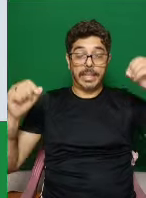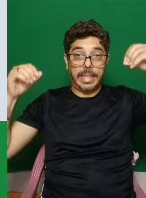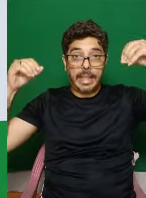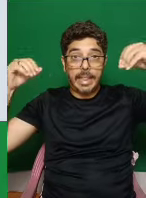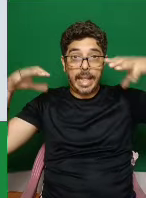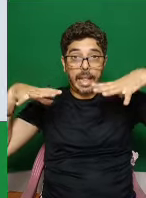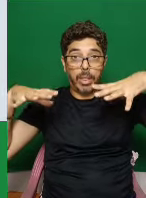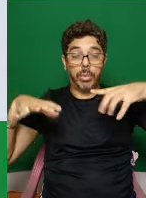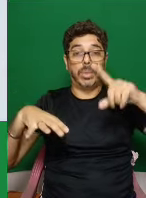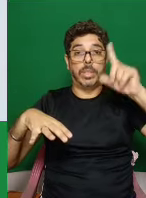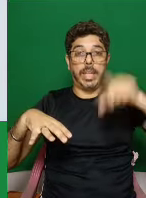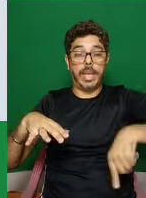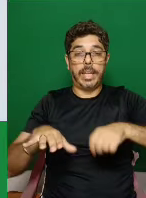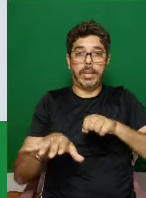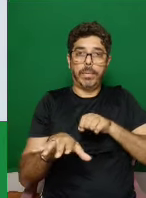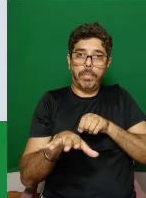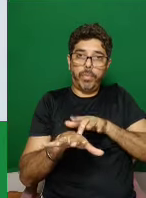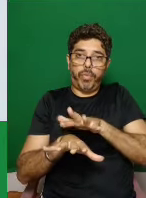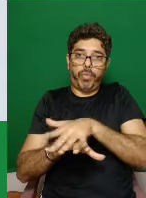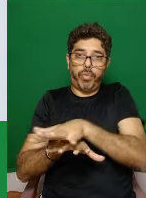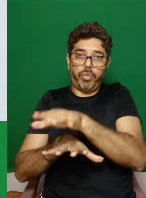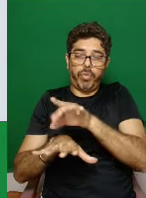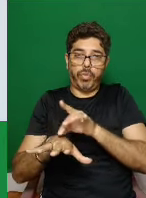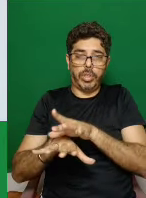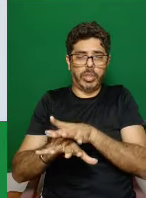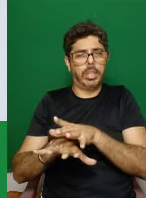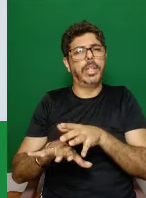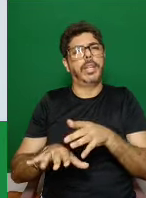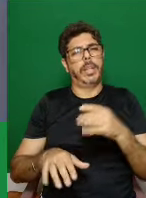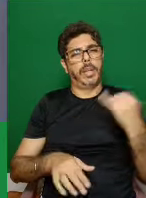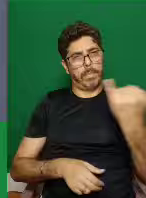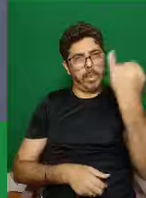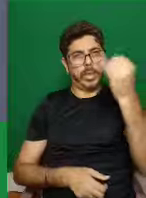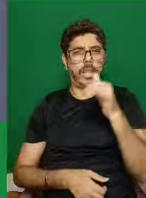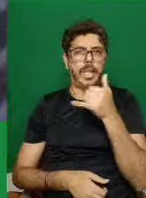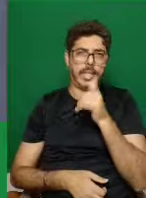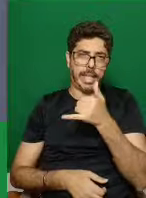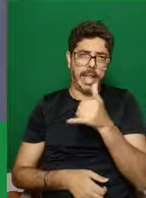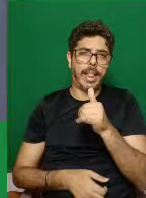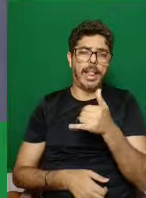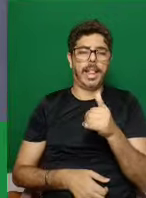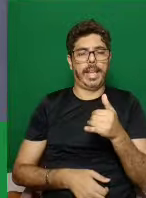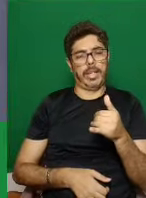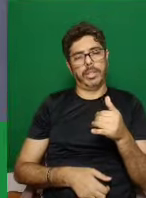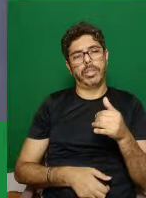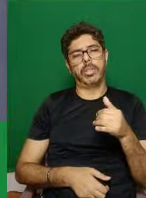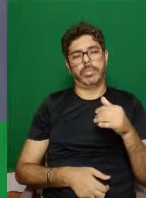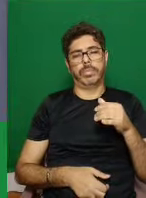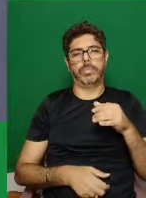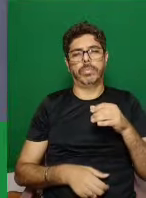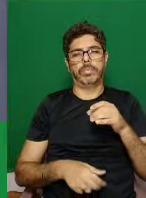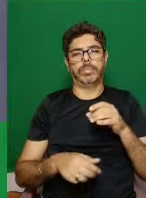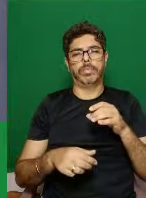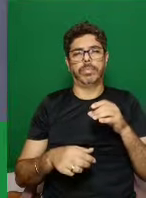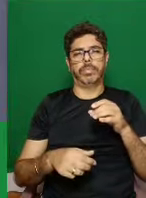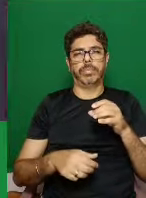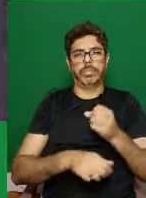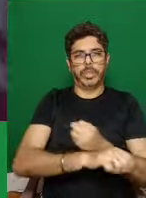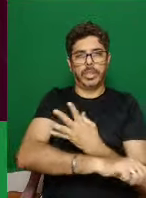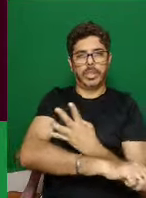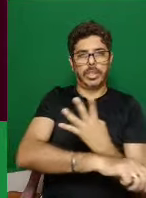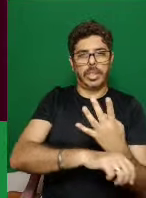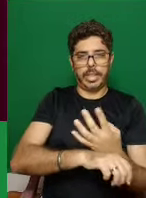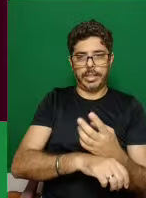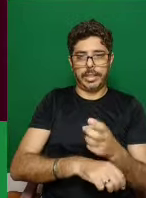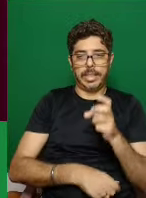essa propriedade do selênio, a eletrostática vai ser fundamental nas etapas mais importantes do processo de fotocópia. Logo no início,